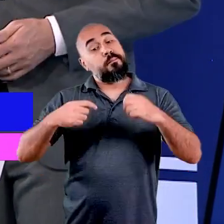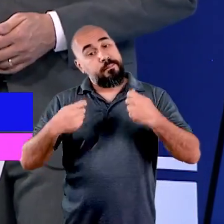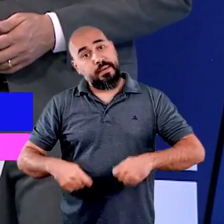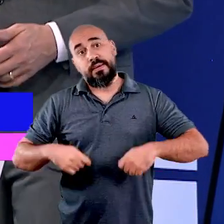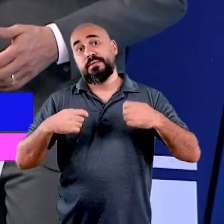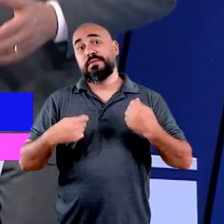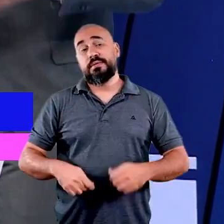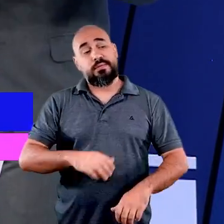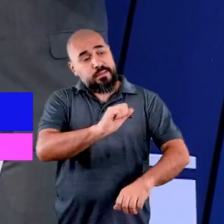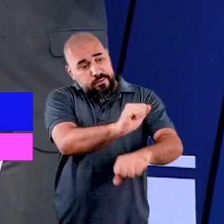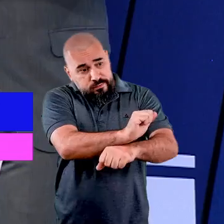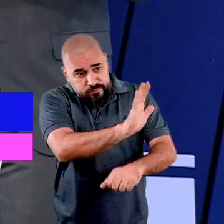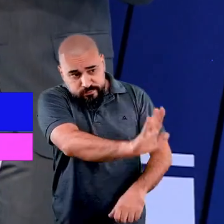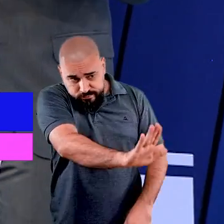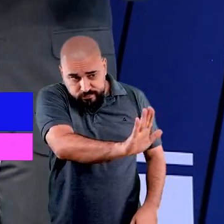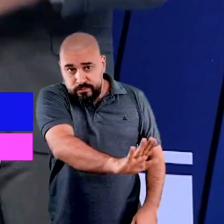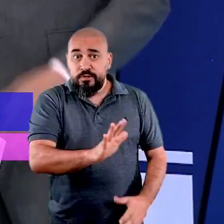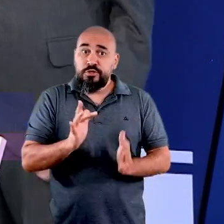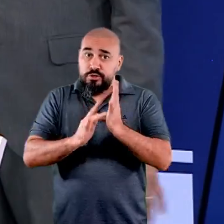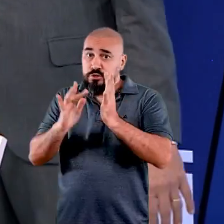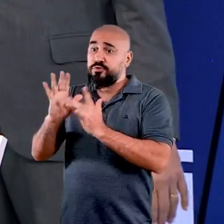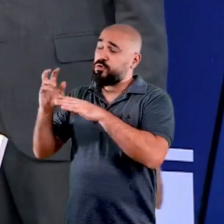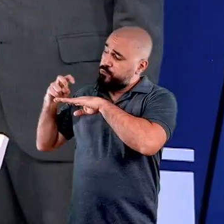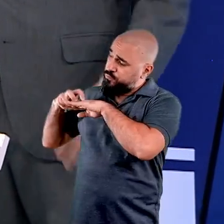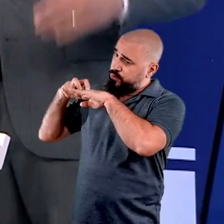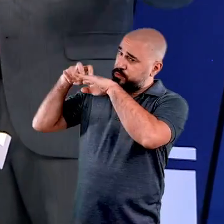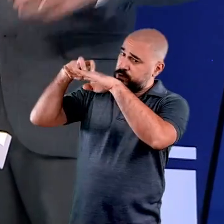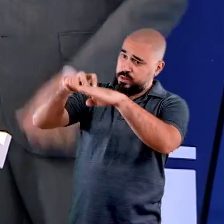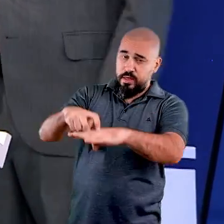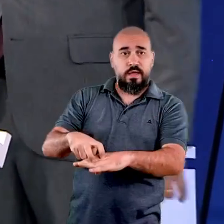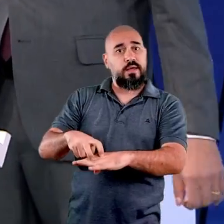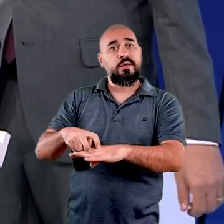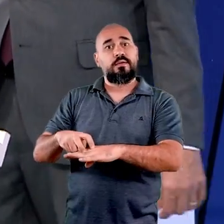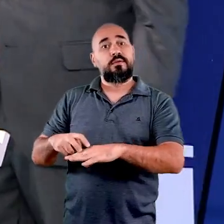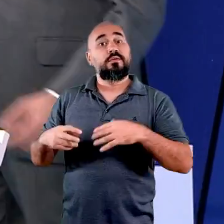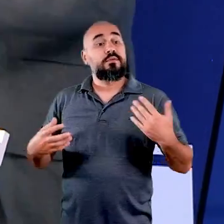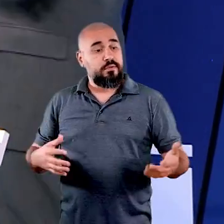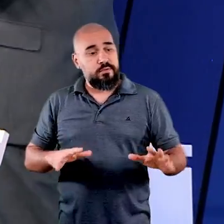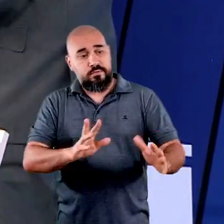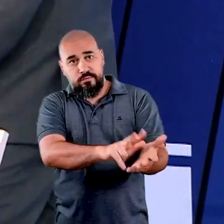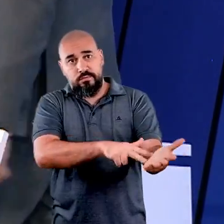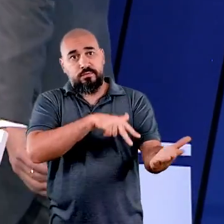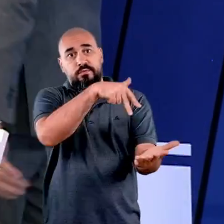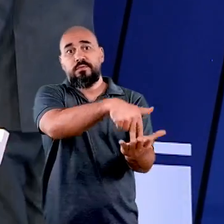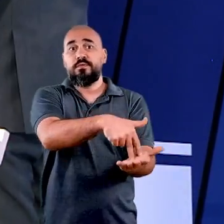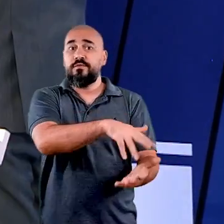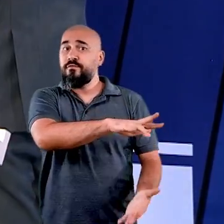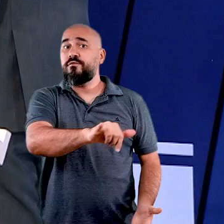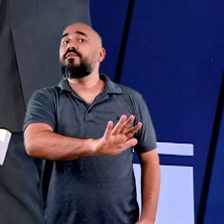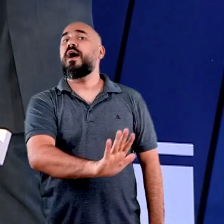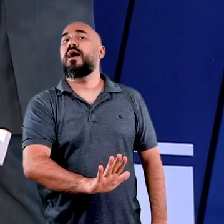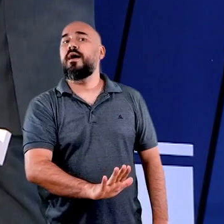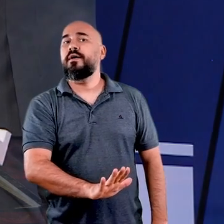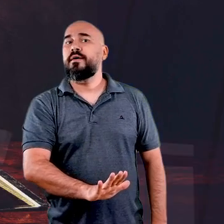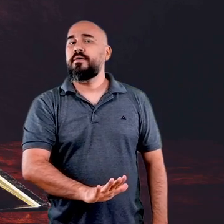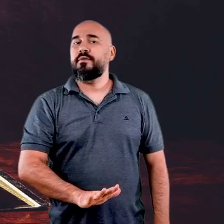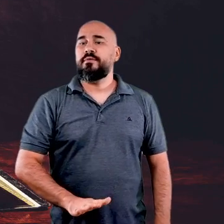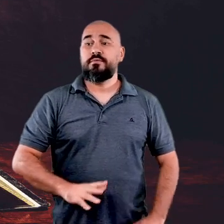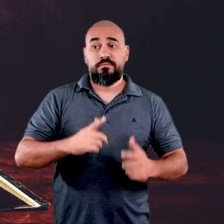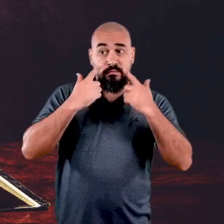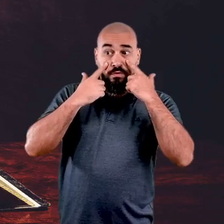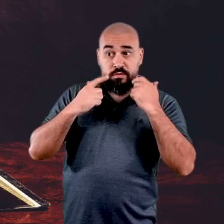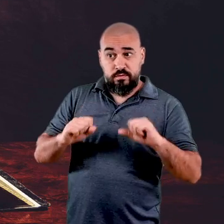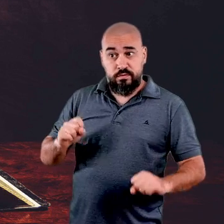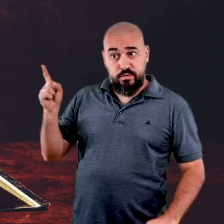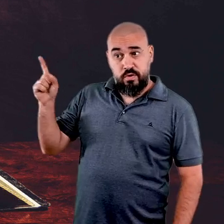a volta de Jesus, quando será dada a ordem do céu, e então ocorrerá a ressurreição. Veja o que diz 1 João 5,11, e o